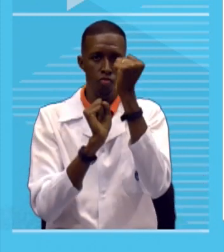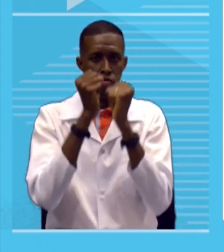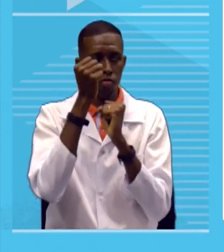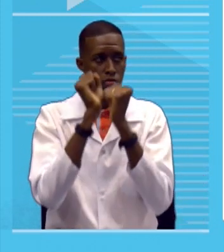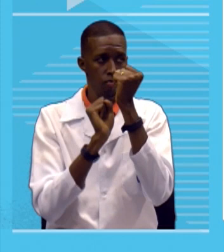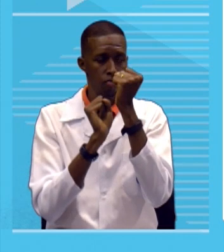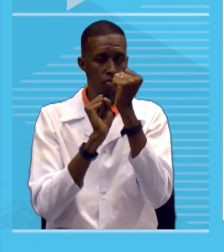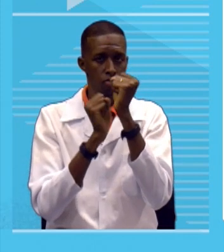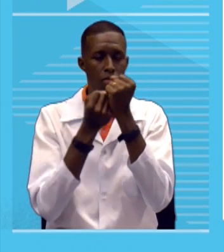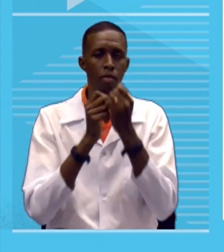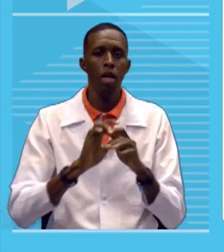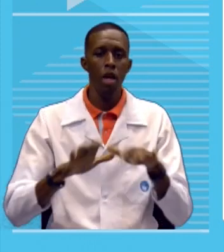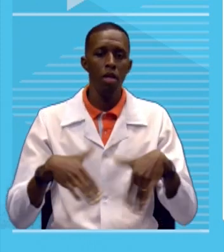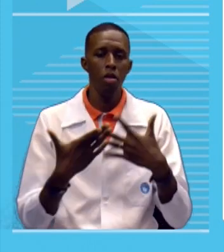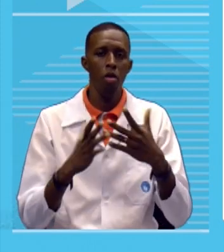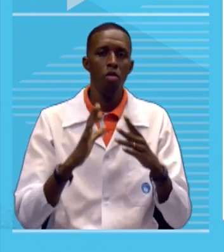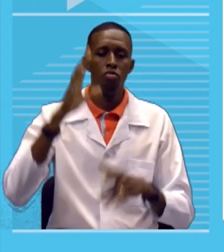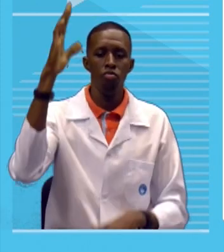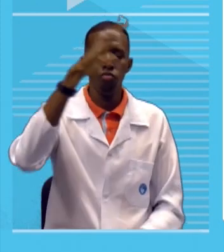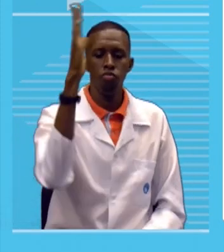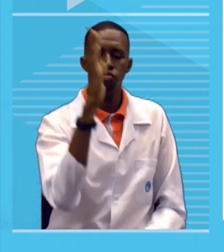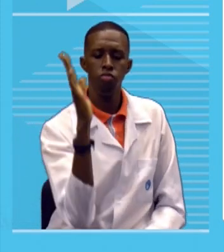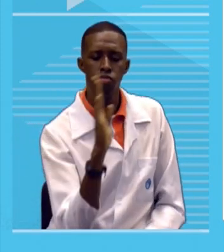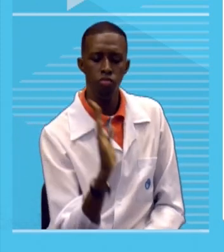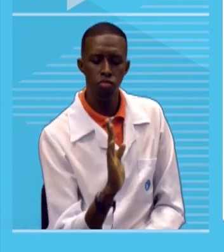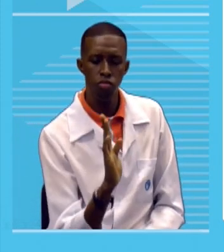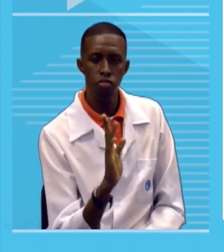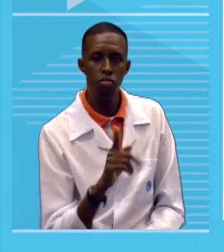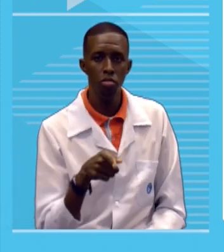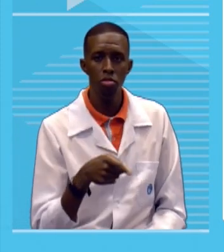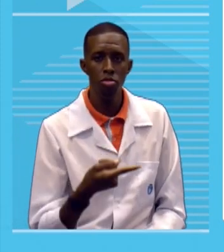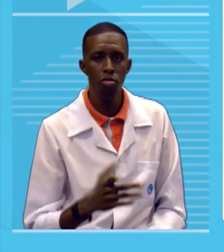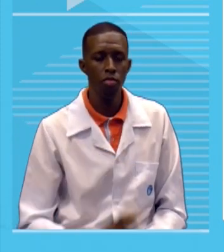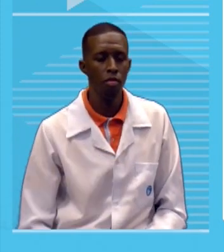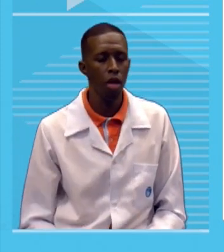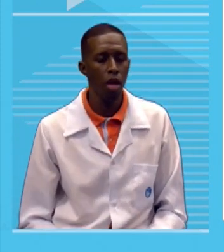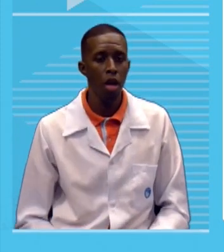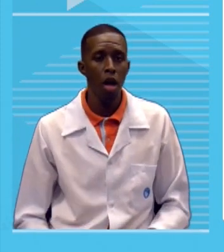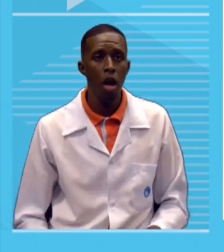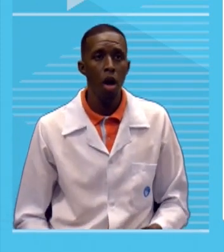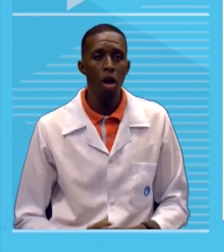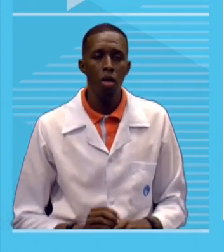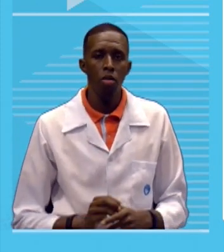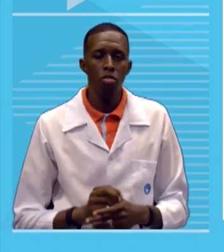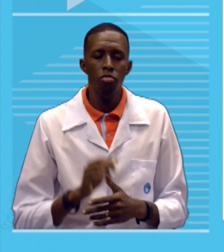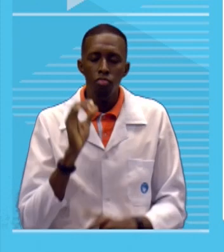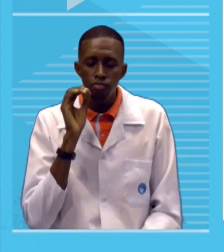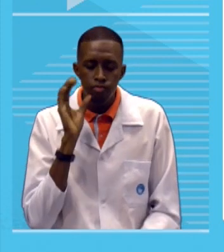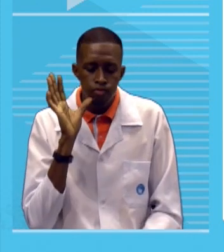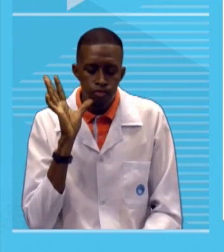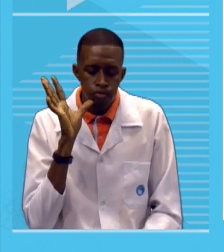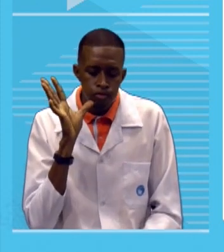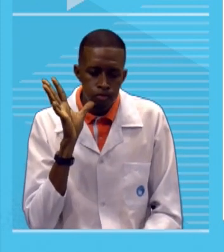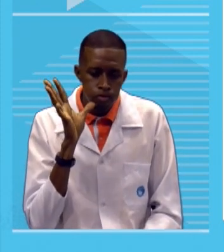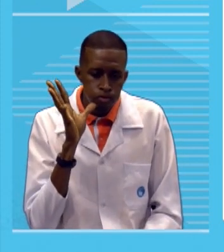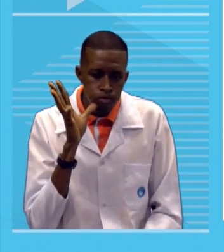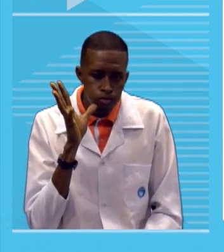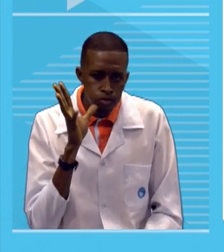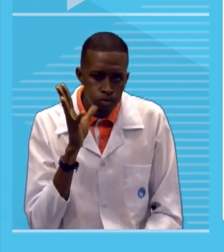Lembrando que o Brasil também foi um país que demorou bastante para se industrializar, porque Portugal não admitia,